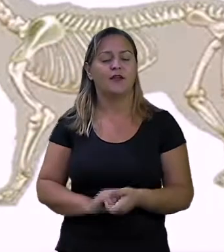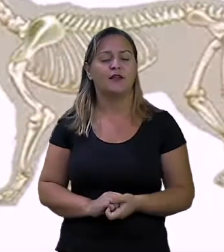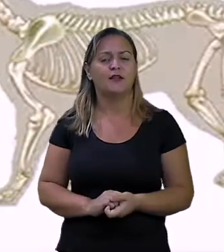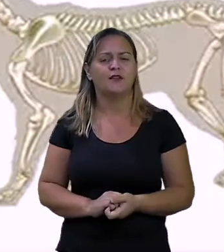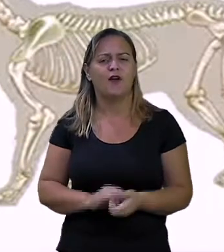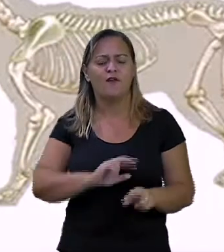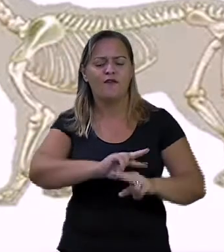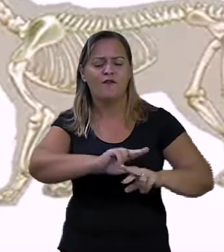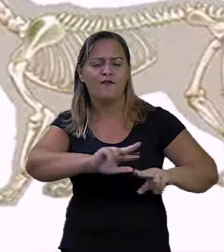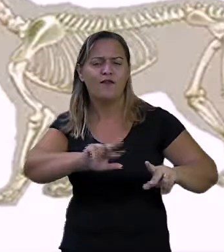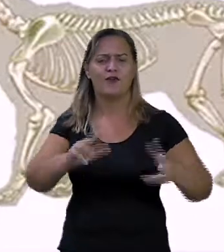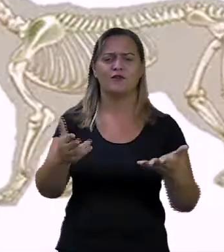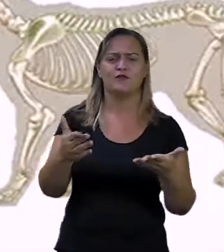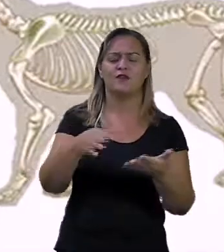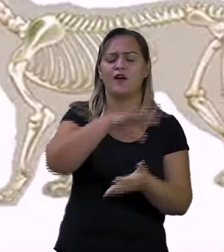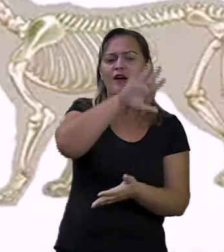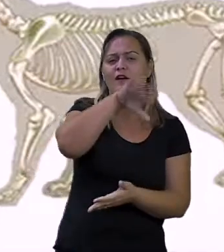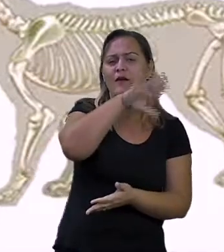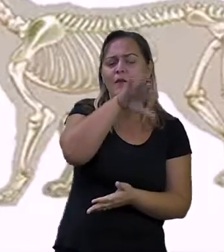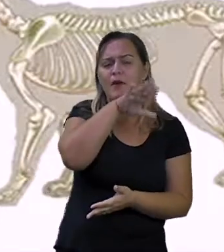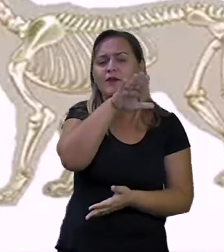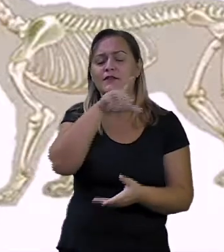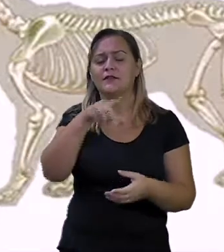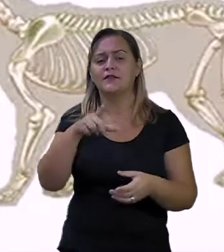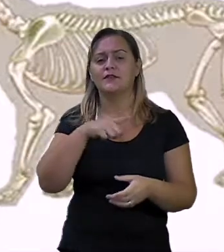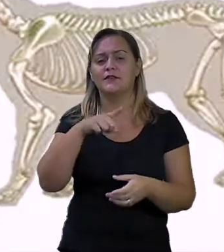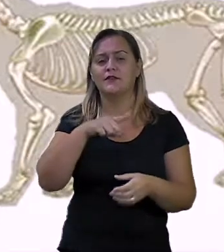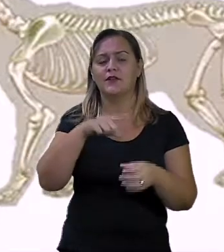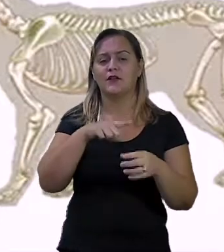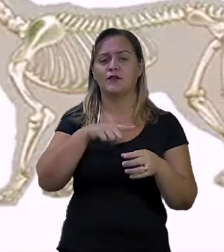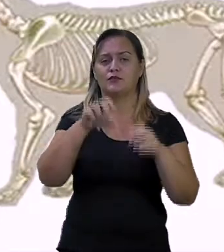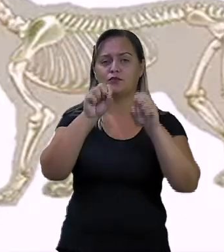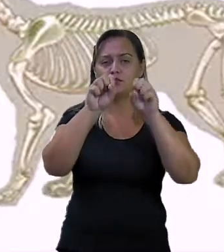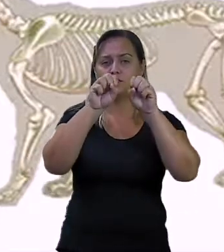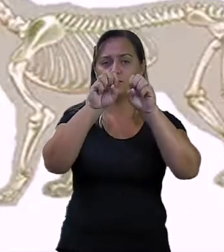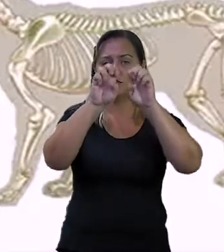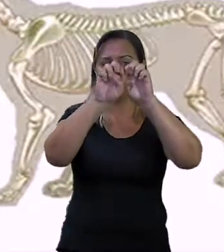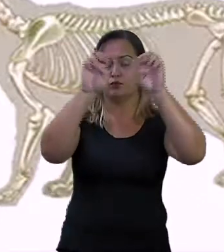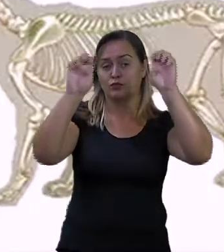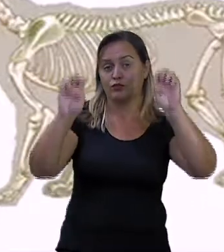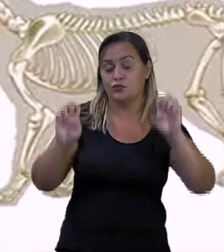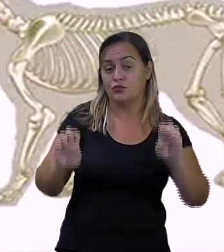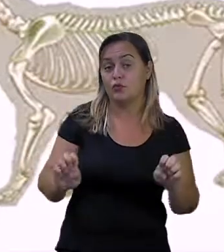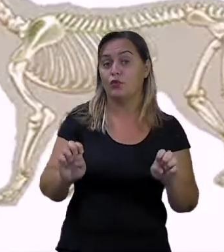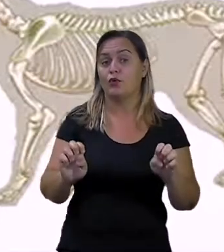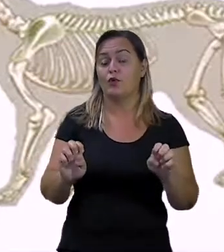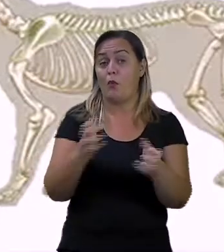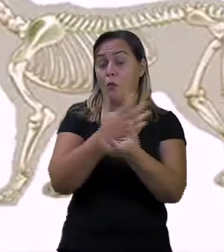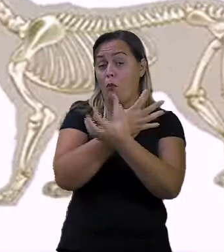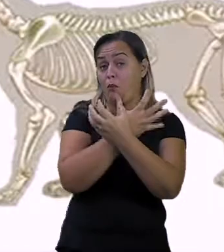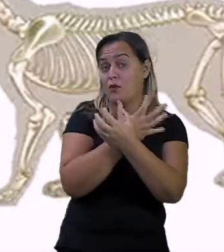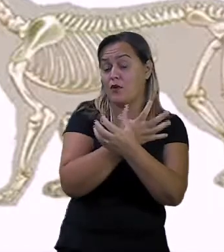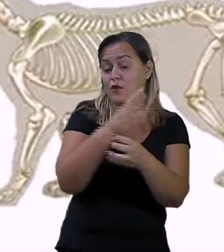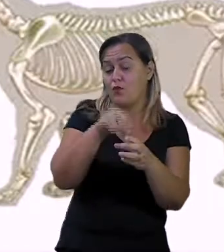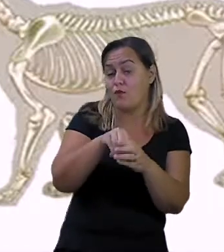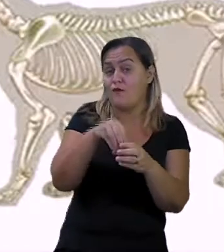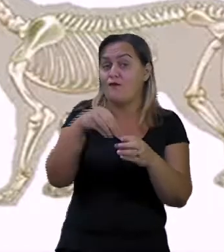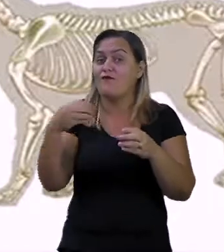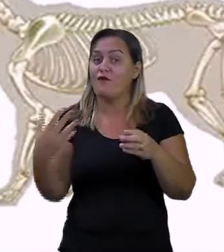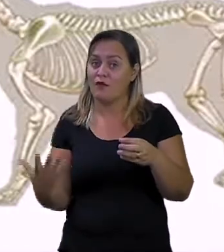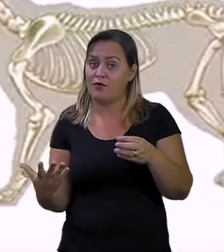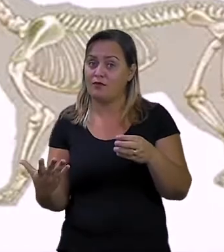exoesqueleto que protege esse ser. O ser humano também tem um esqueleto, mas ele